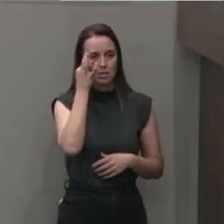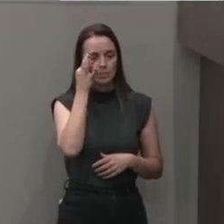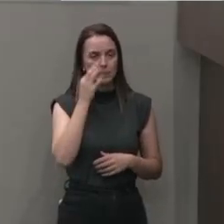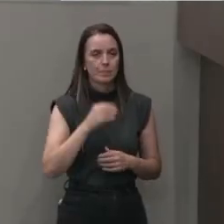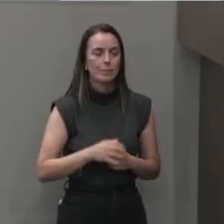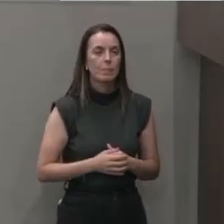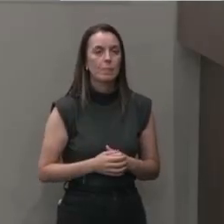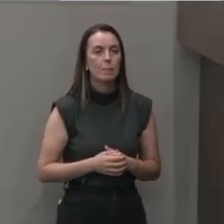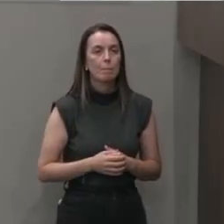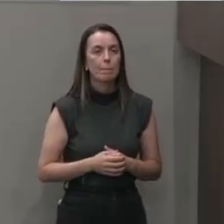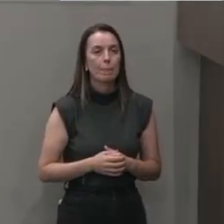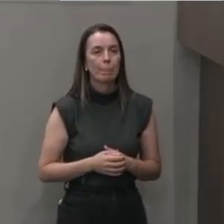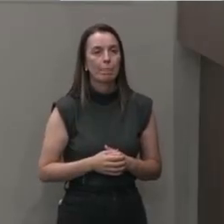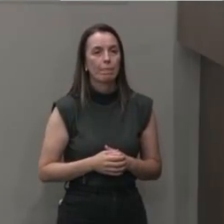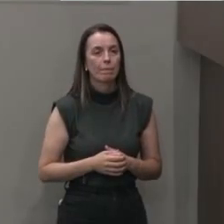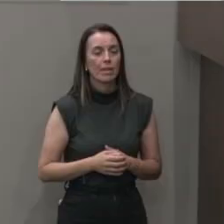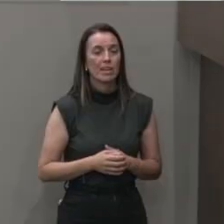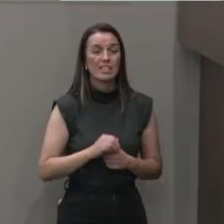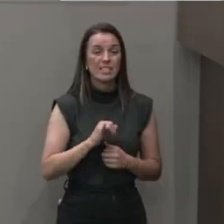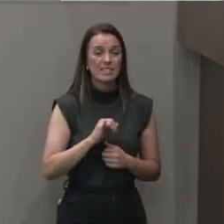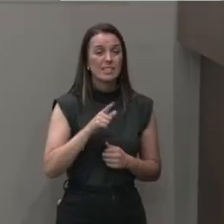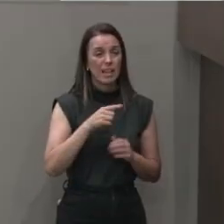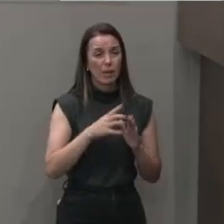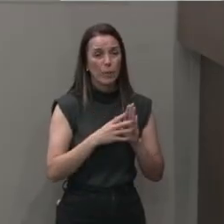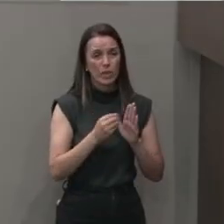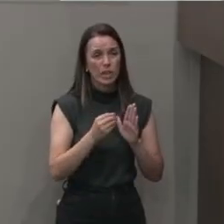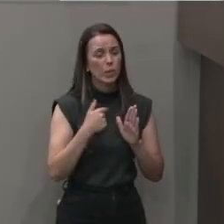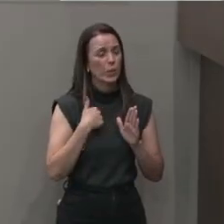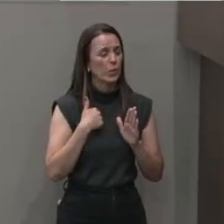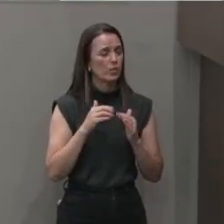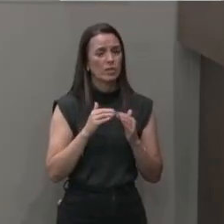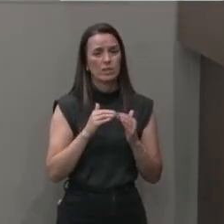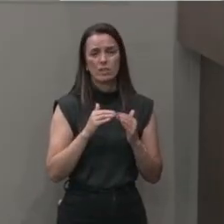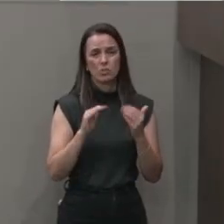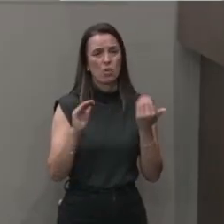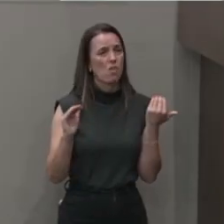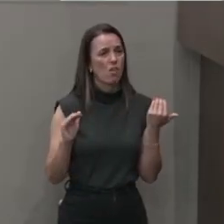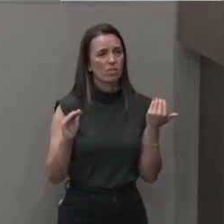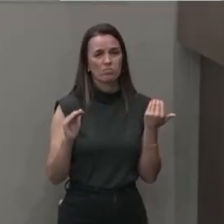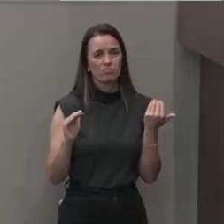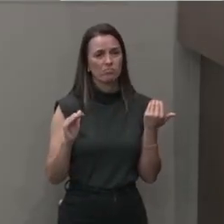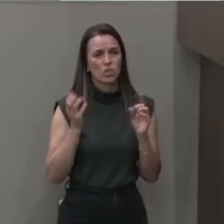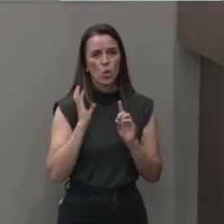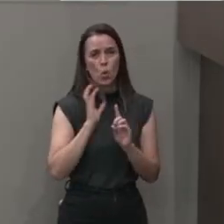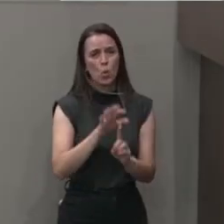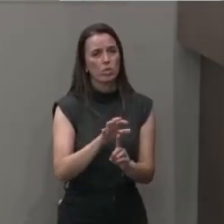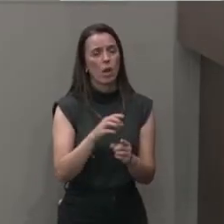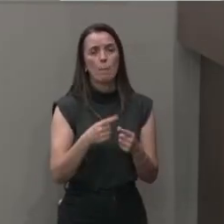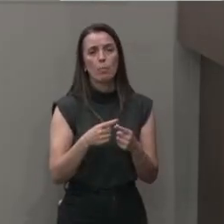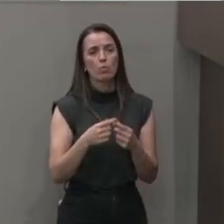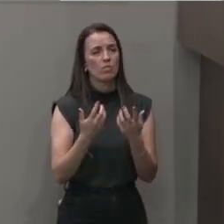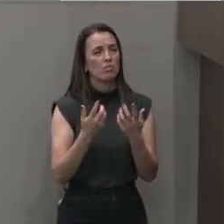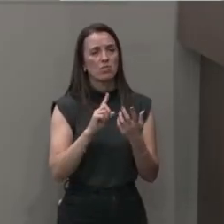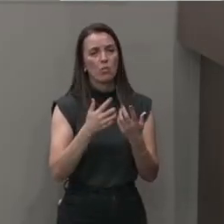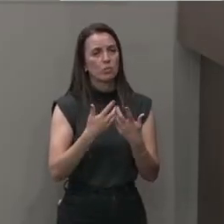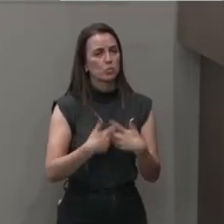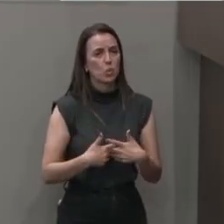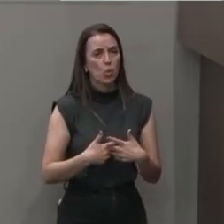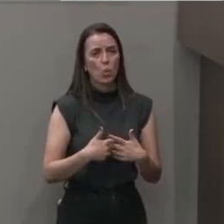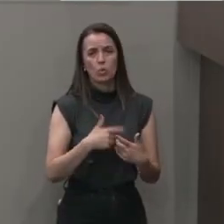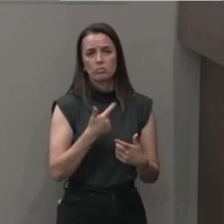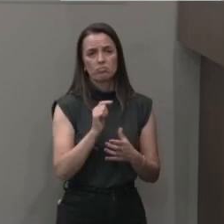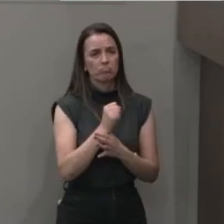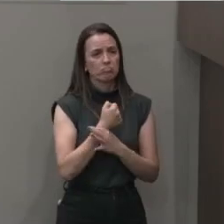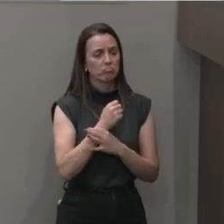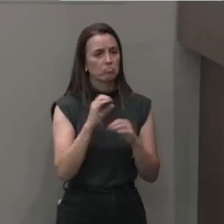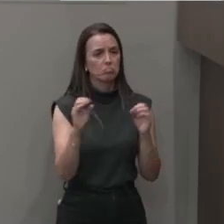pânico que funciona em Passo Fundo, se é esse o modelo, eu sou contrário, porque não funciona e não traz segurança alguma. Acredito